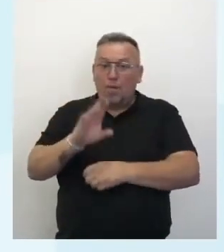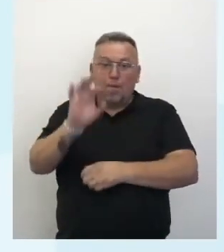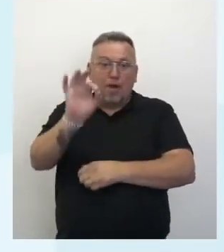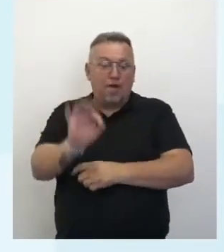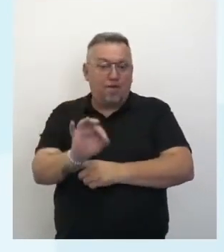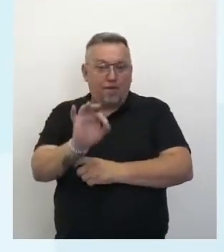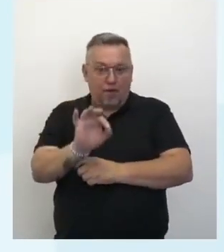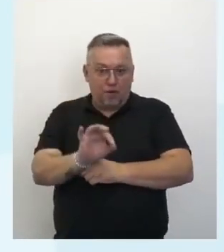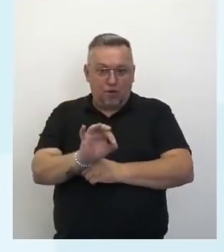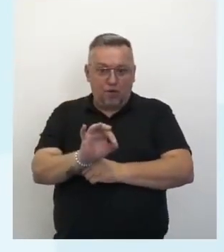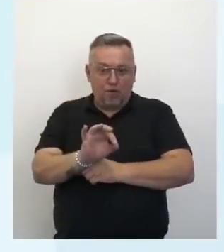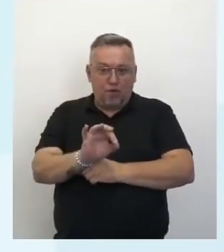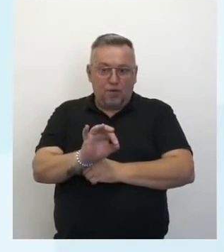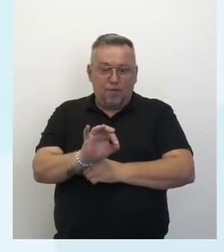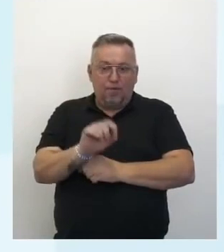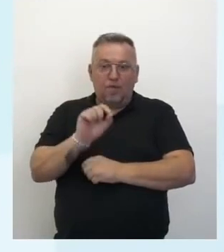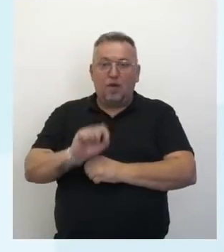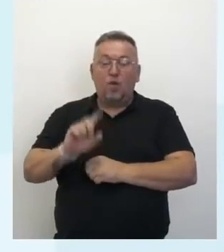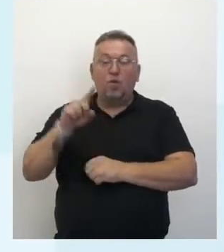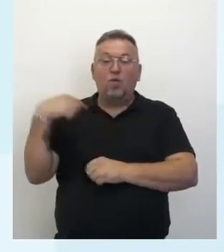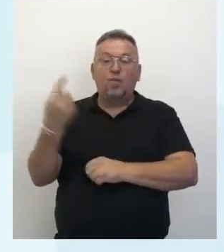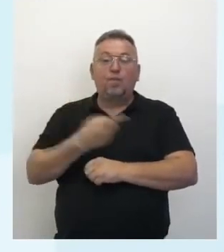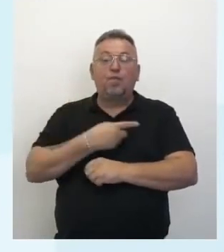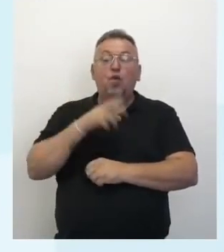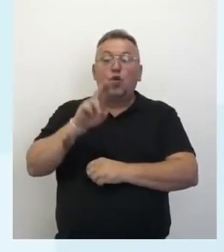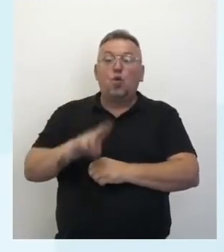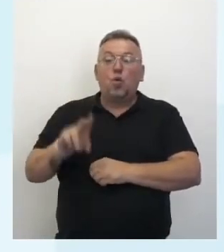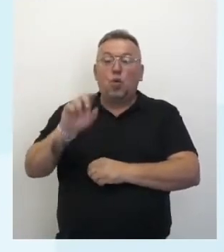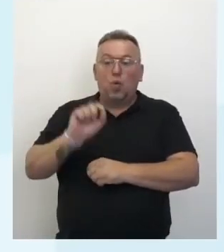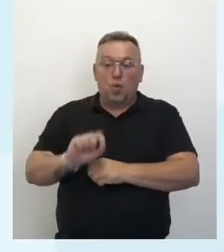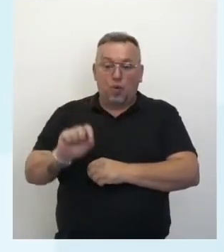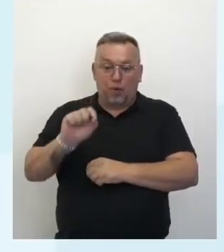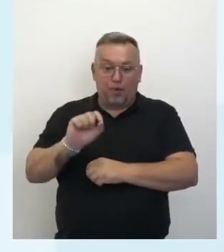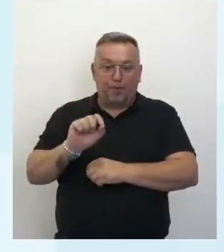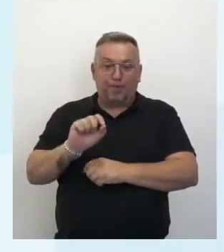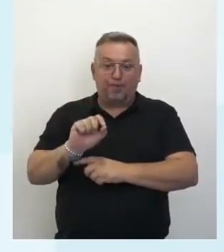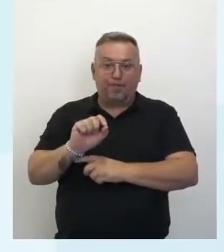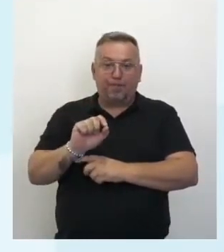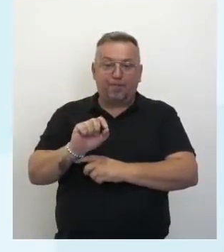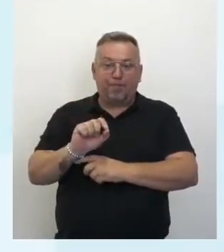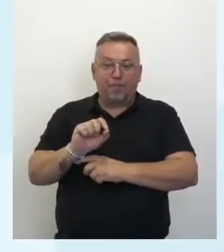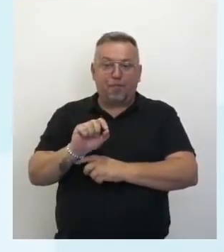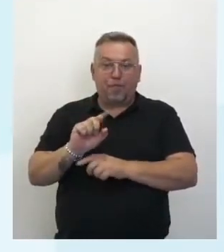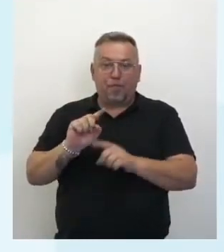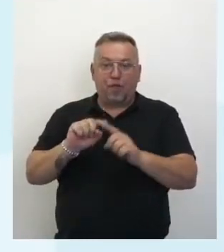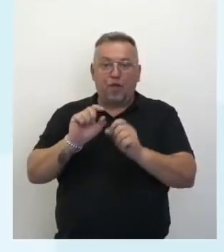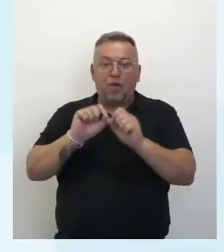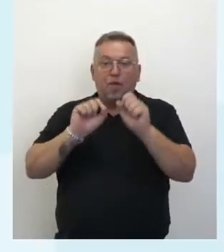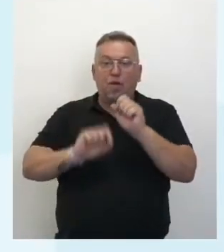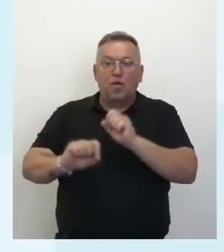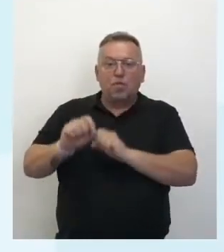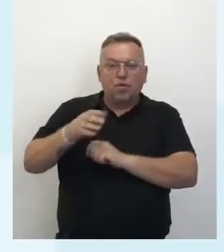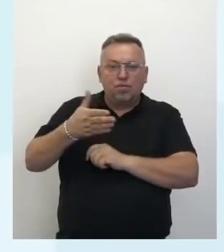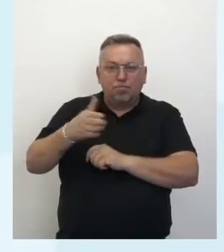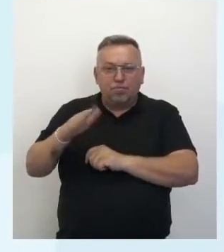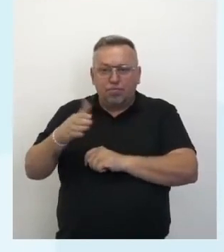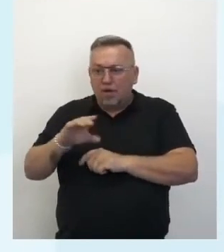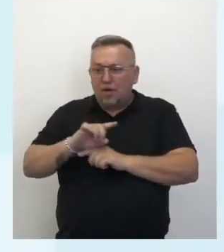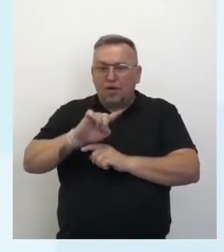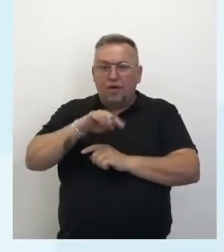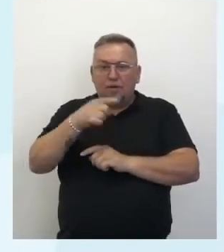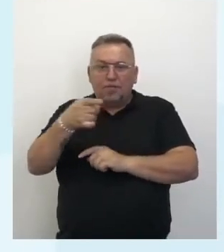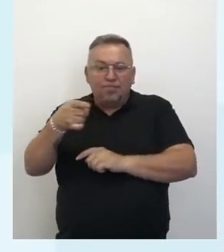exata. Geralmente nós utilizamos, né, para estimar, né,